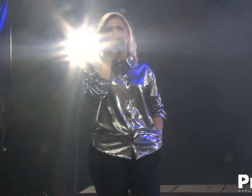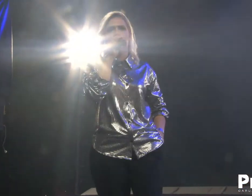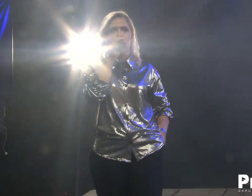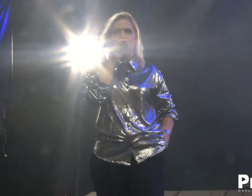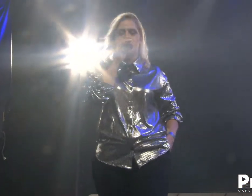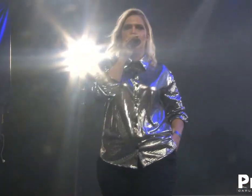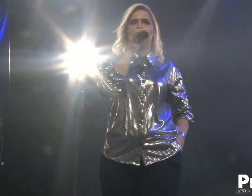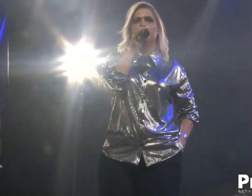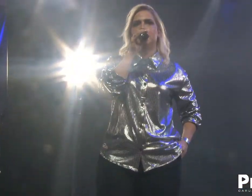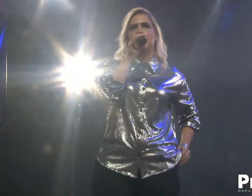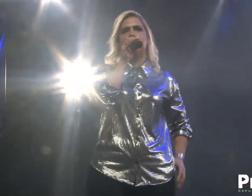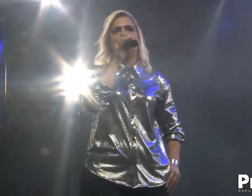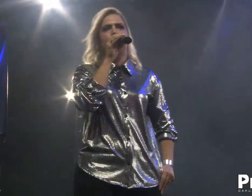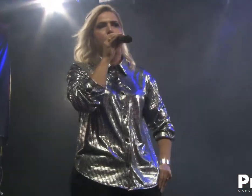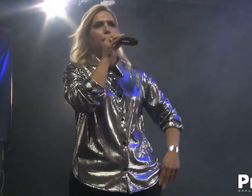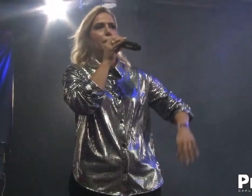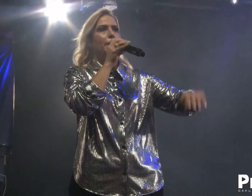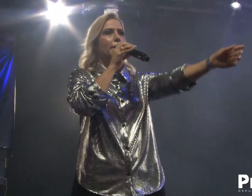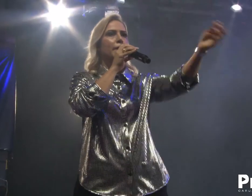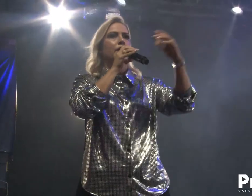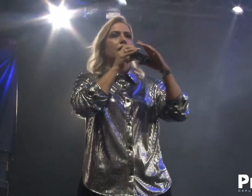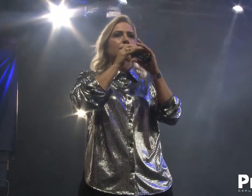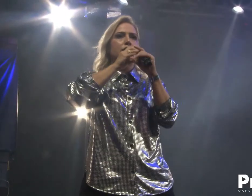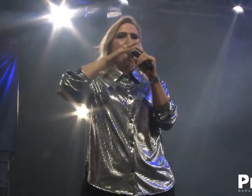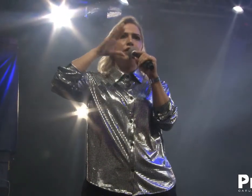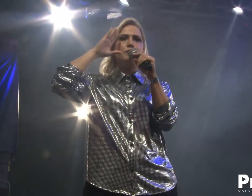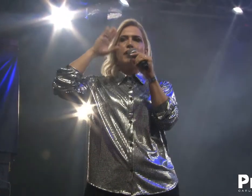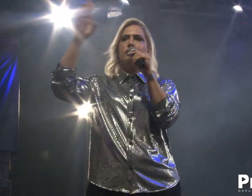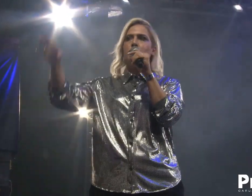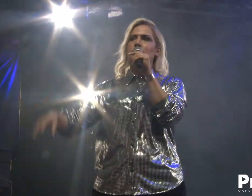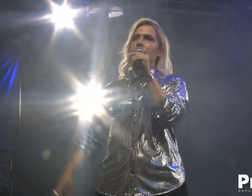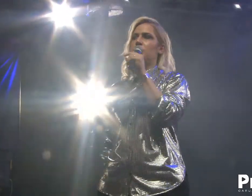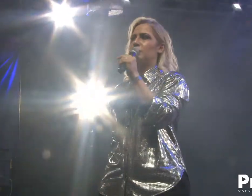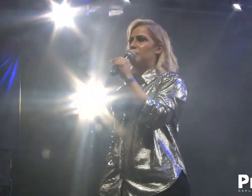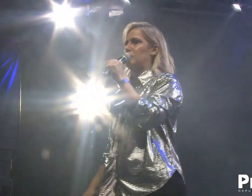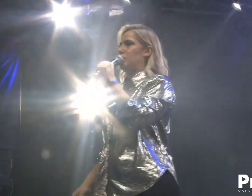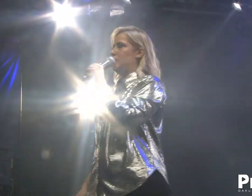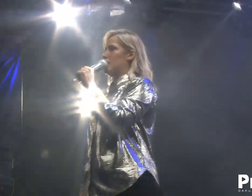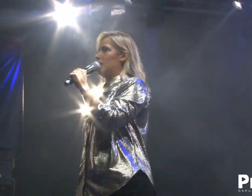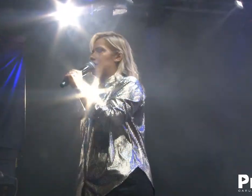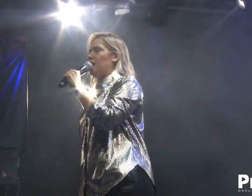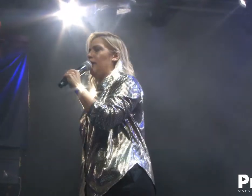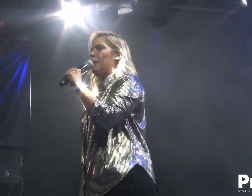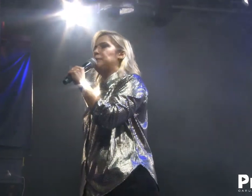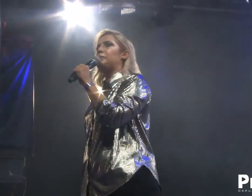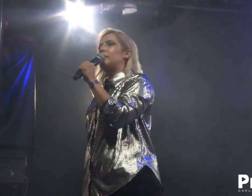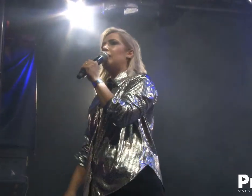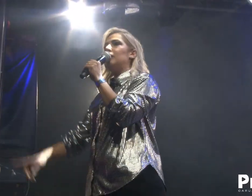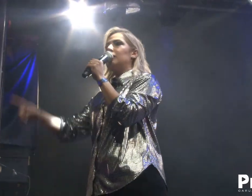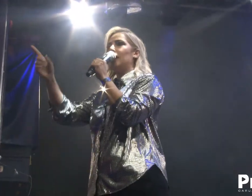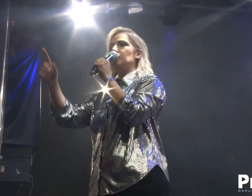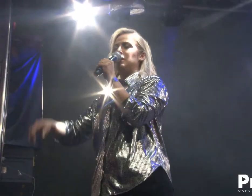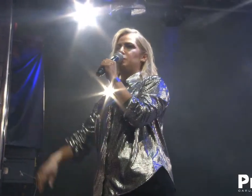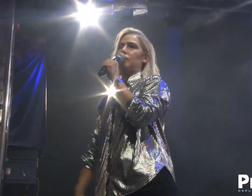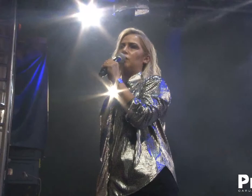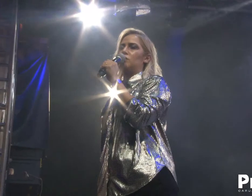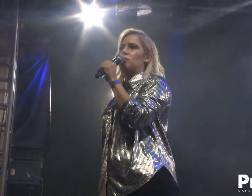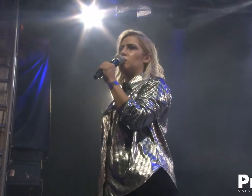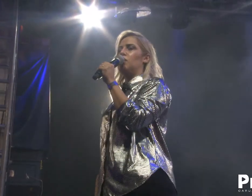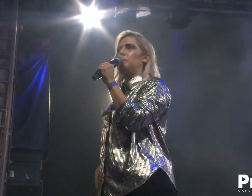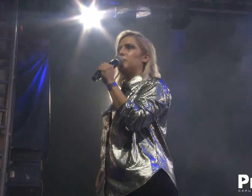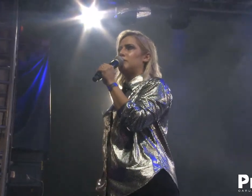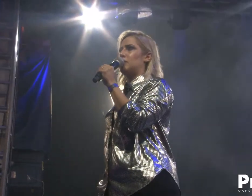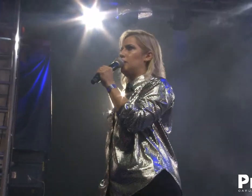prevalecerão contra a Igreja do Senhor você é a igreja do Senhor você faz parte do exército mais poderoso dessa terra nada